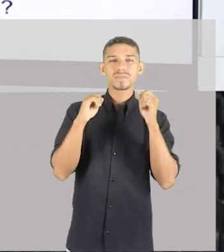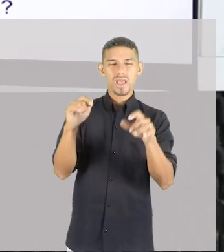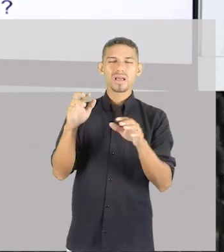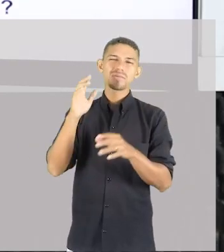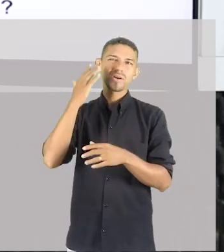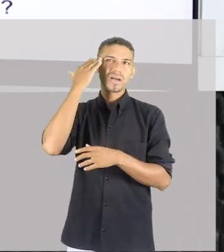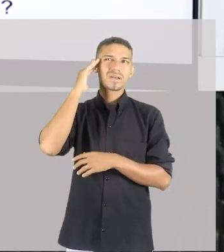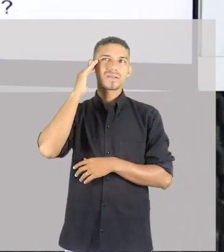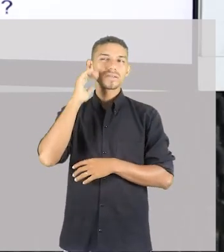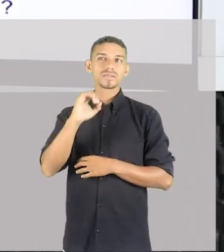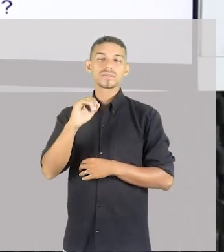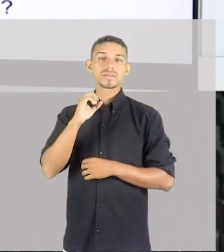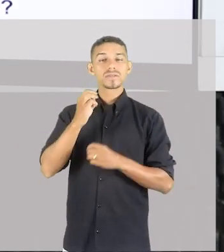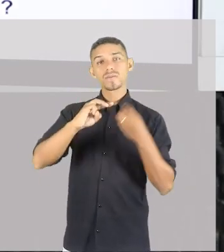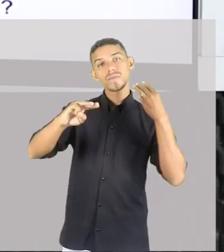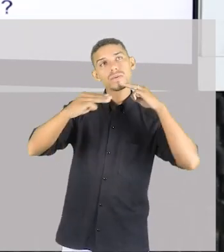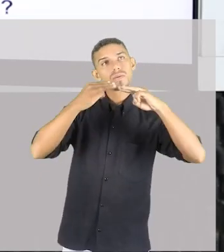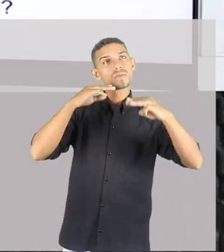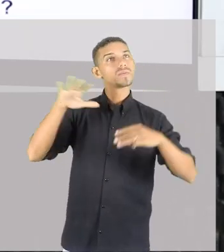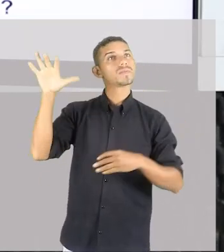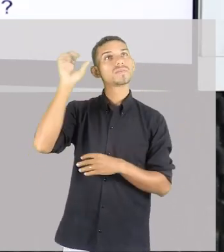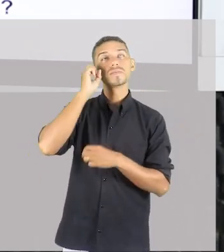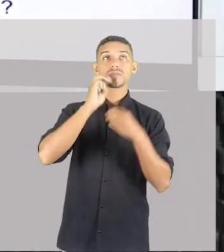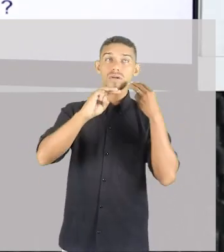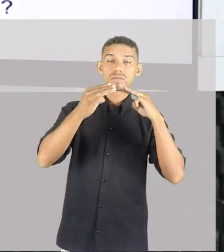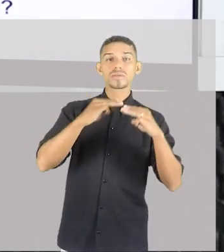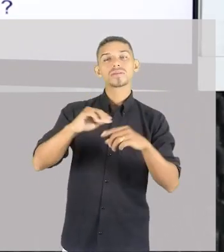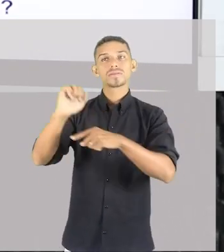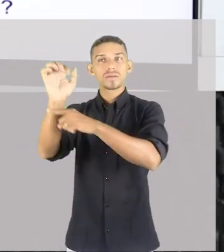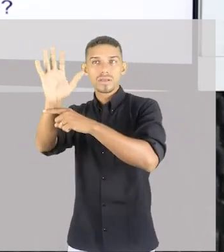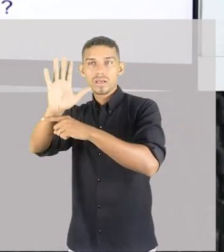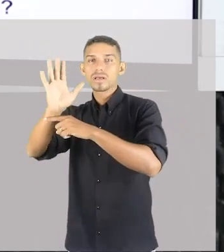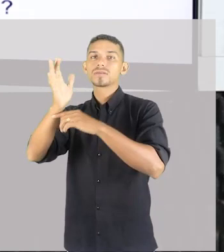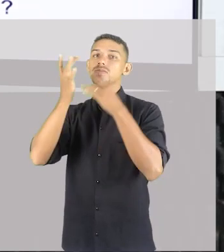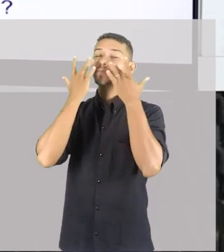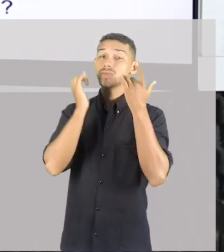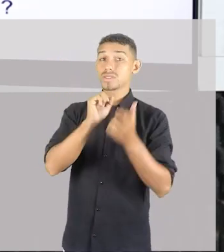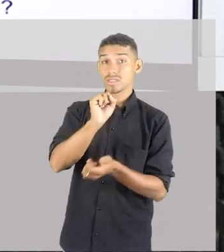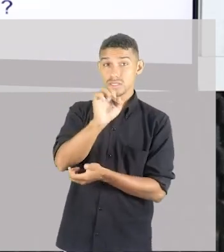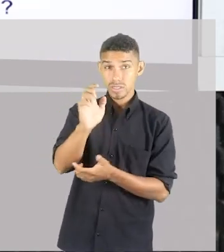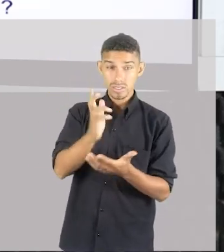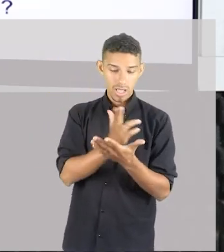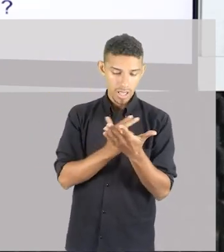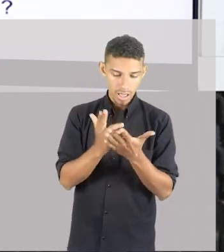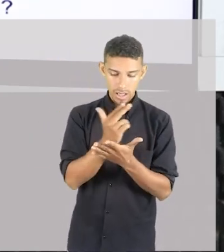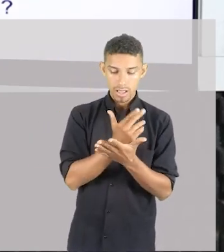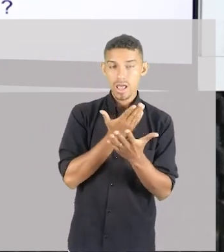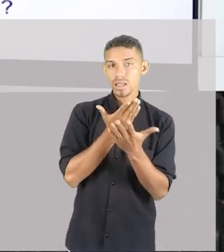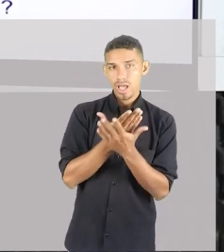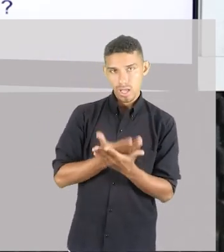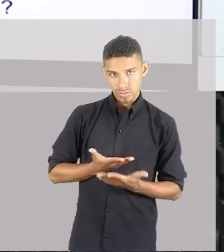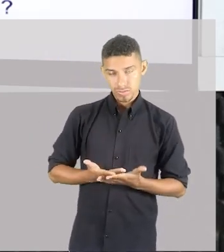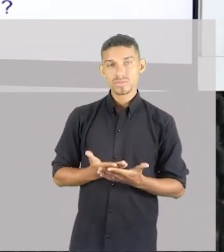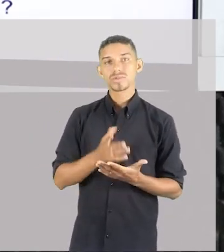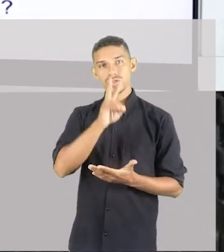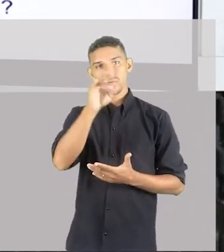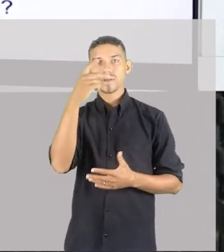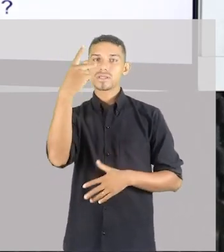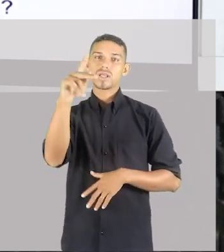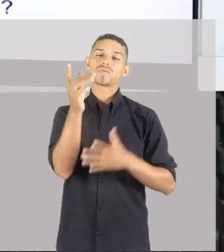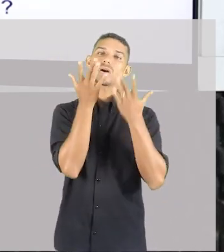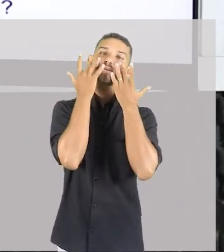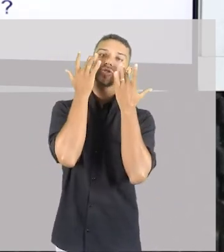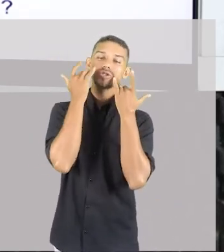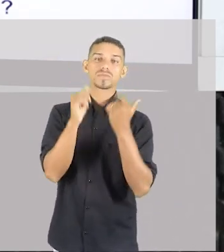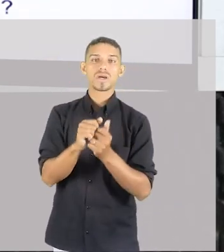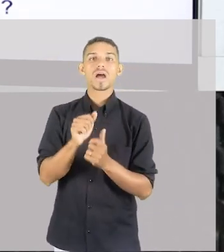né? Se você escuta música, você consome arte. Se você assiste filme, você consome. Se você desenha na hora da aula, você faz o teu processo